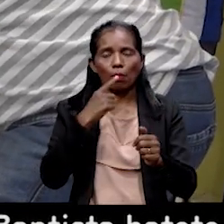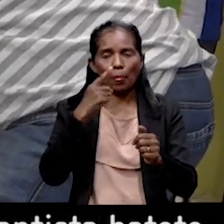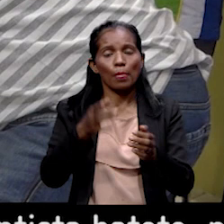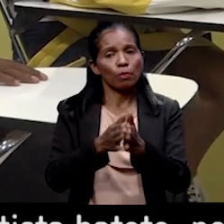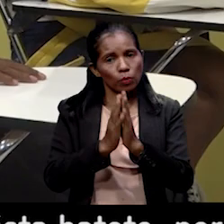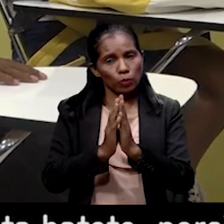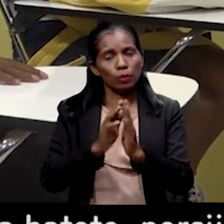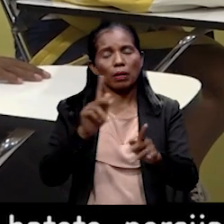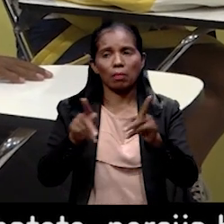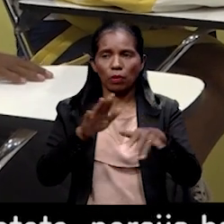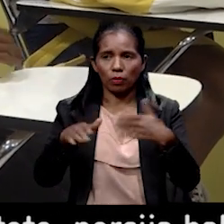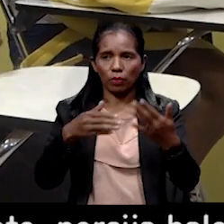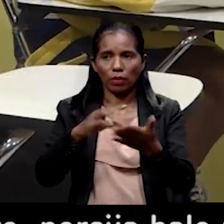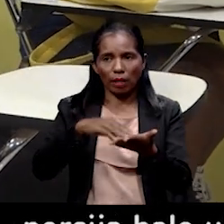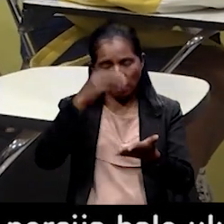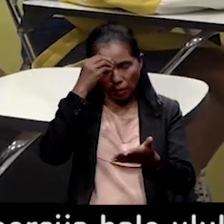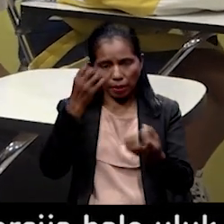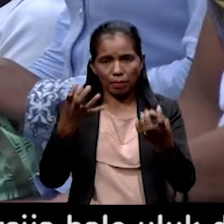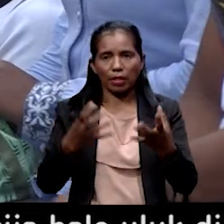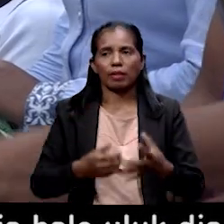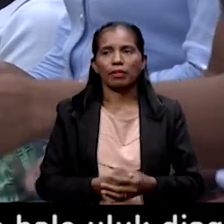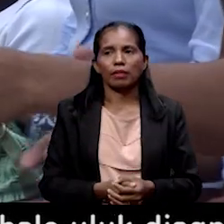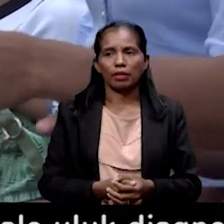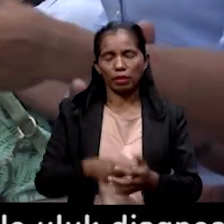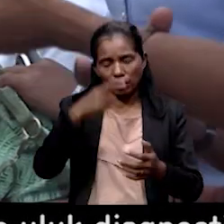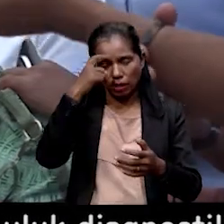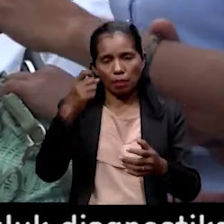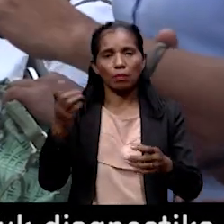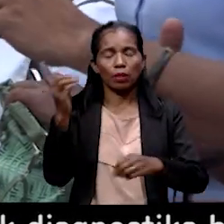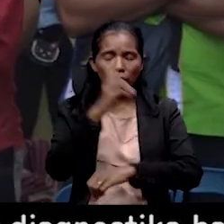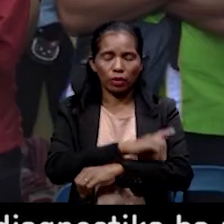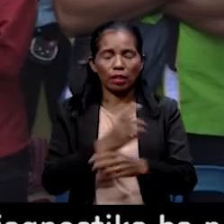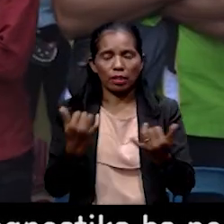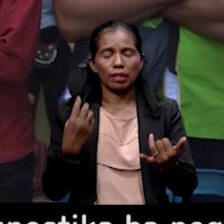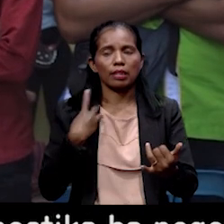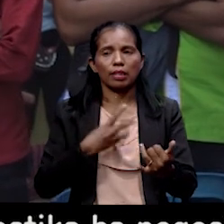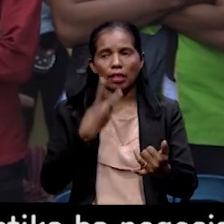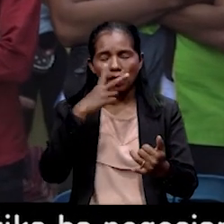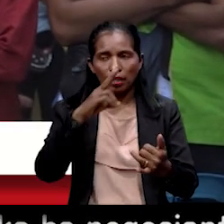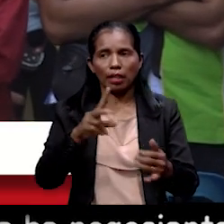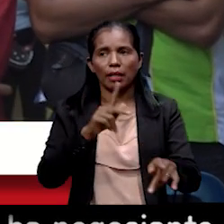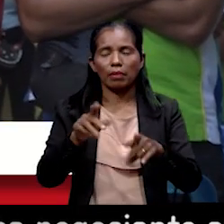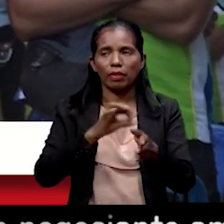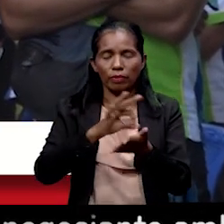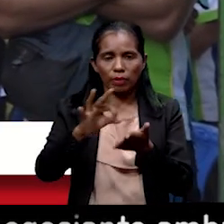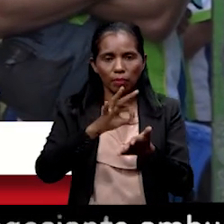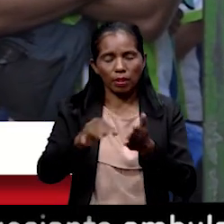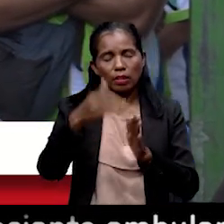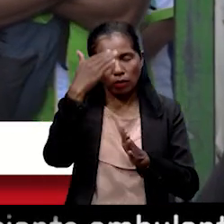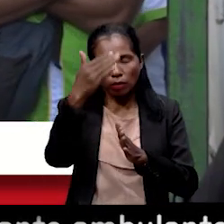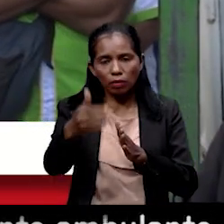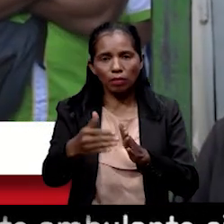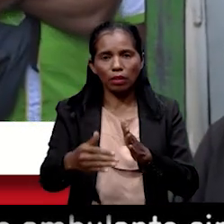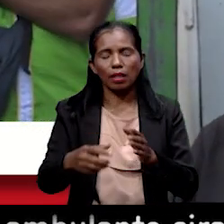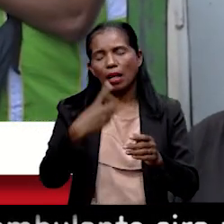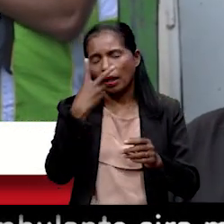a tu aprende barak ou visão global. Também o relógio mozita nota. É meio da formada de agricultura, harerismo, agricultura, agricultura,